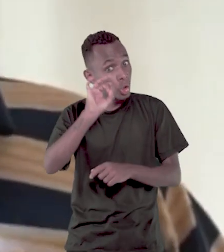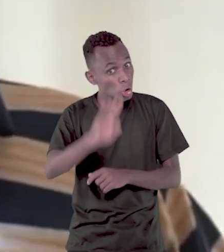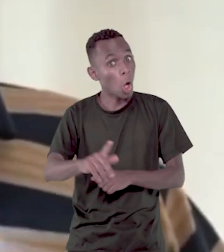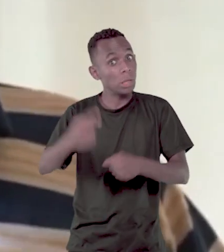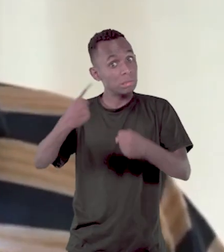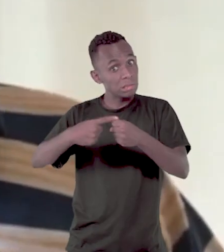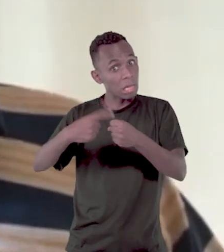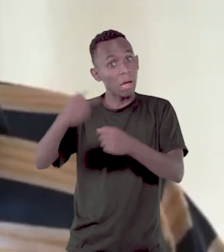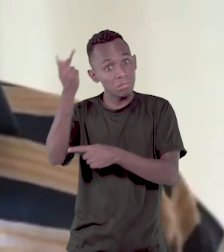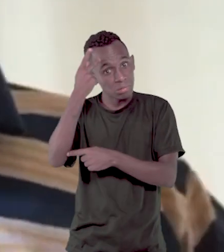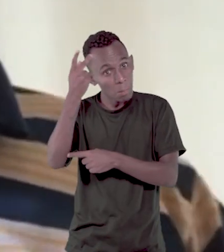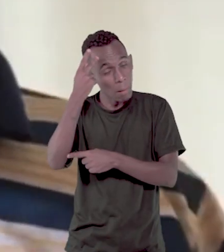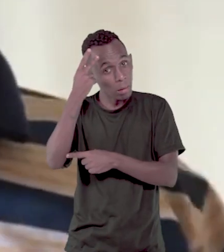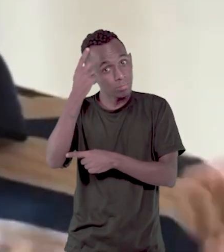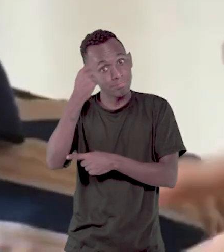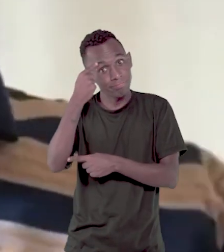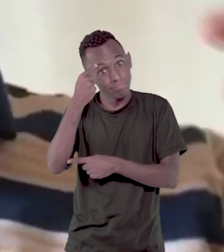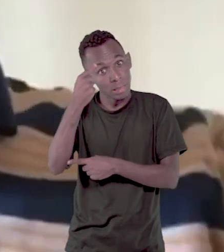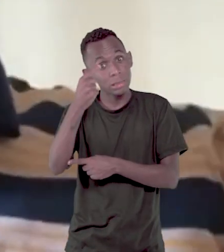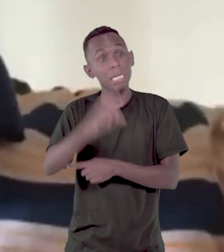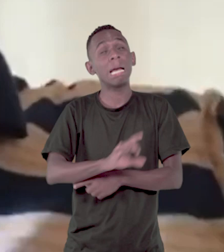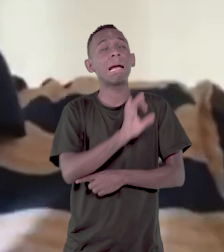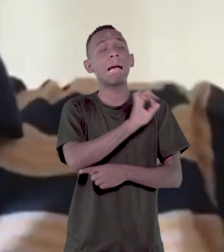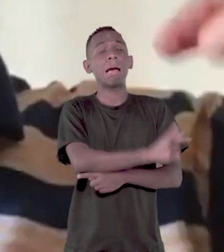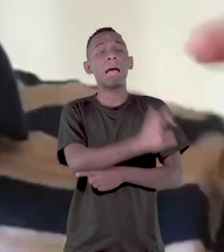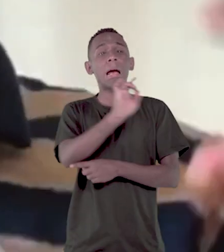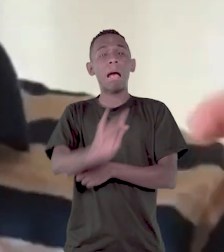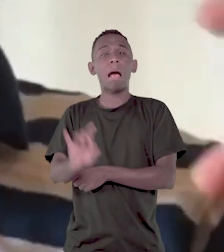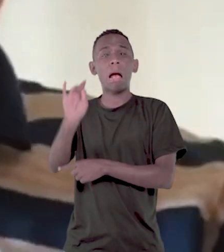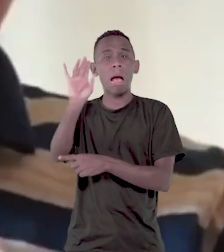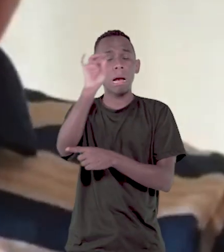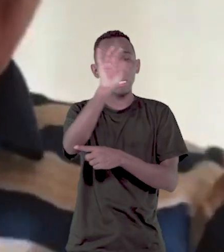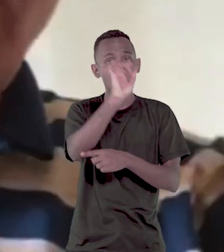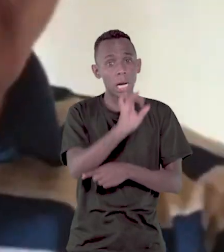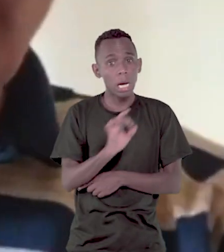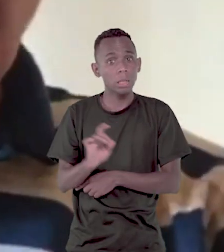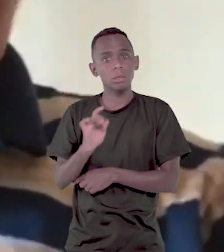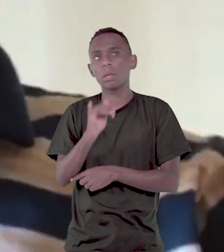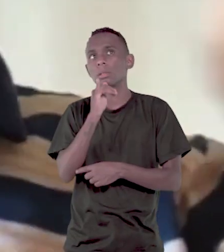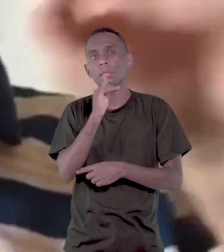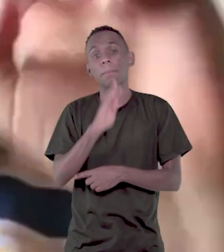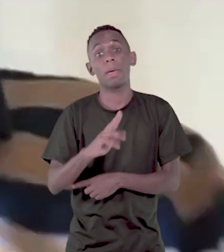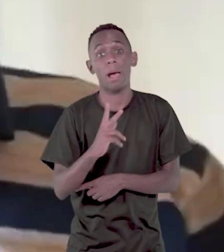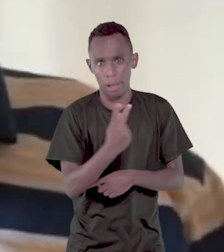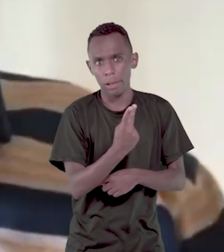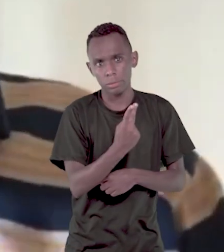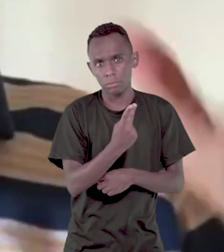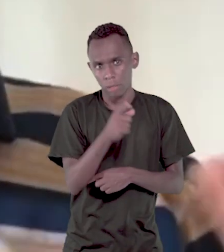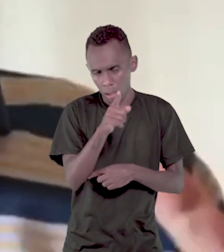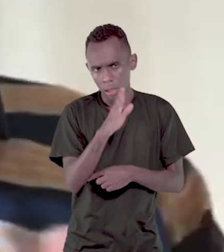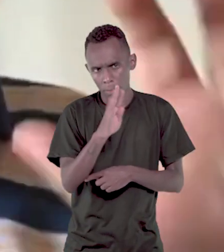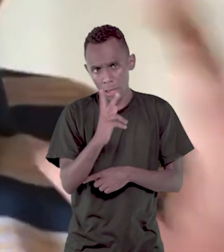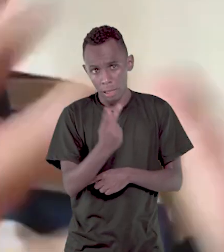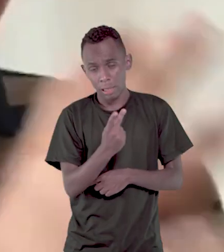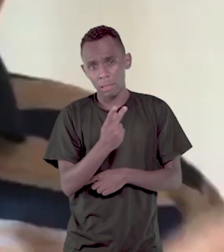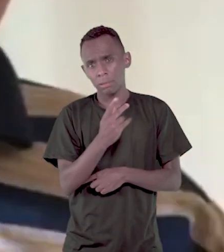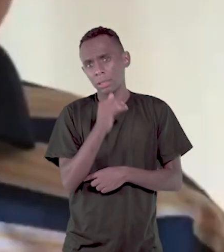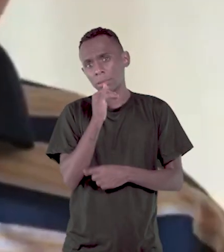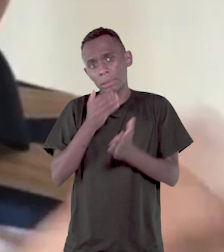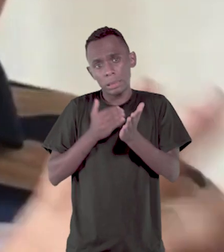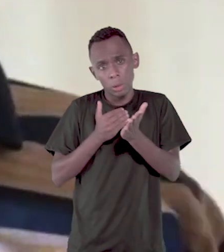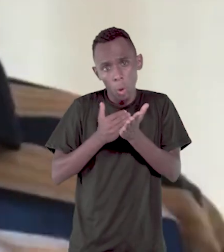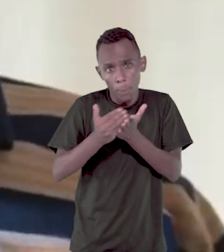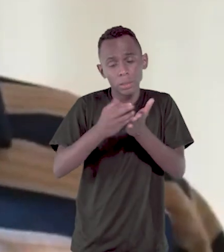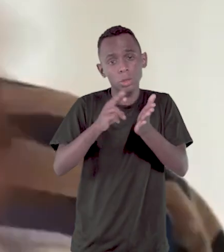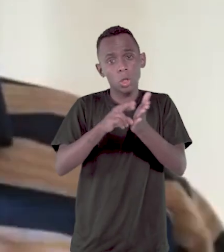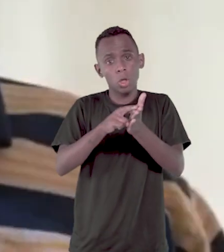isso só em São Paulo. Agora, você imagina como que em cada lugar, né? Aí em Belo Horizonte, por exemplo, você tem inicialmente